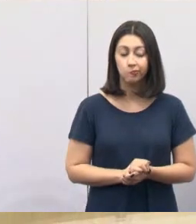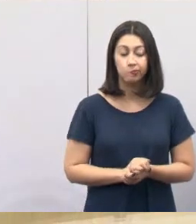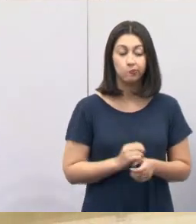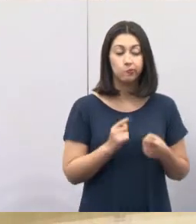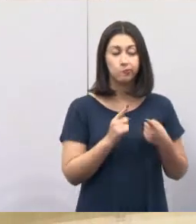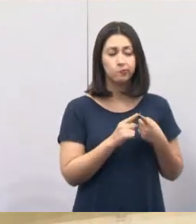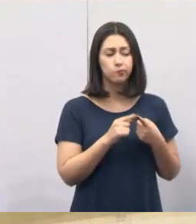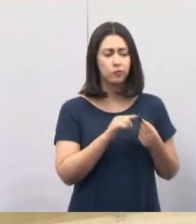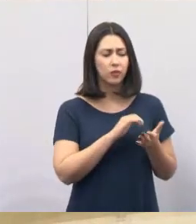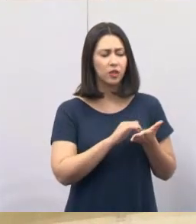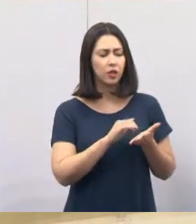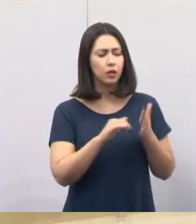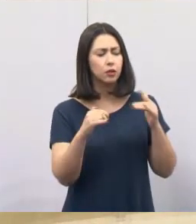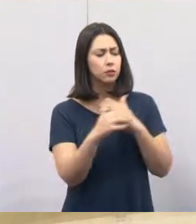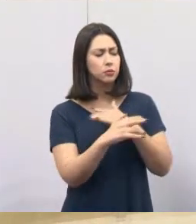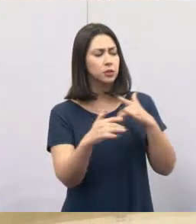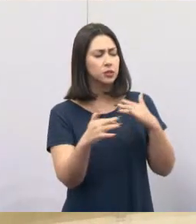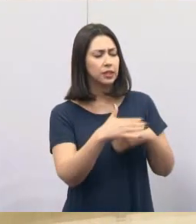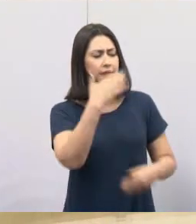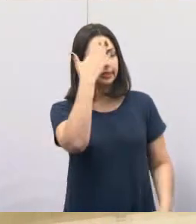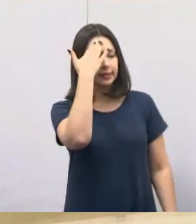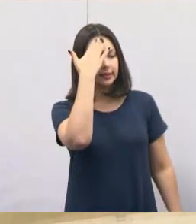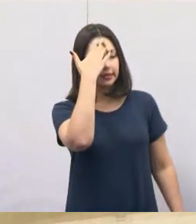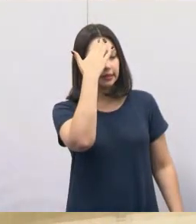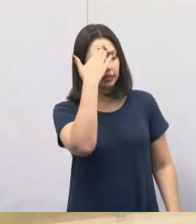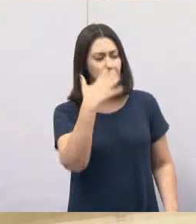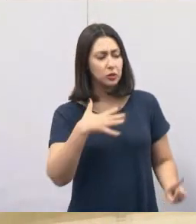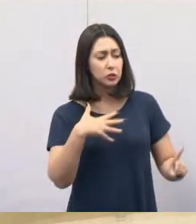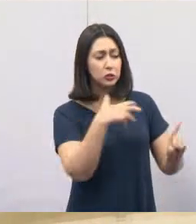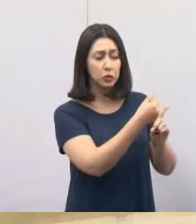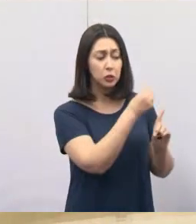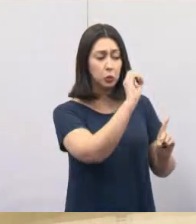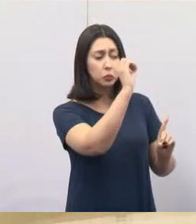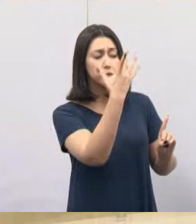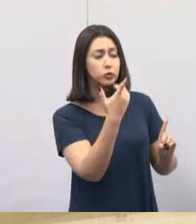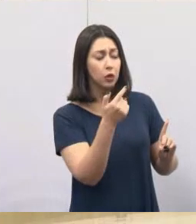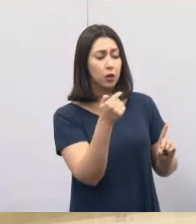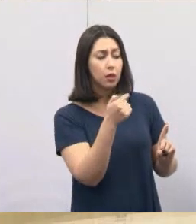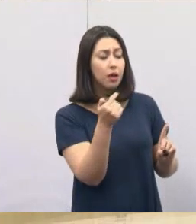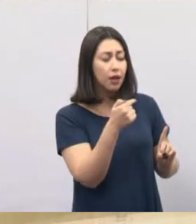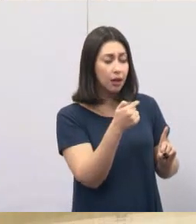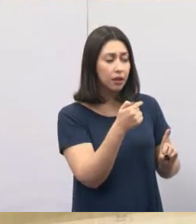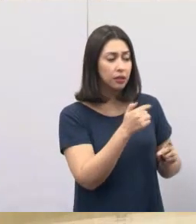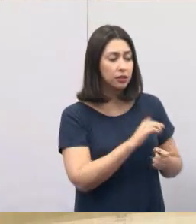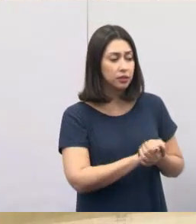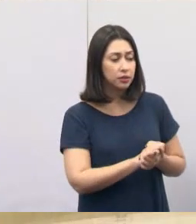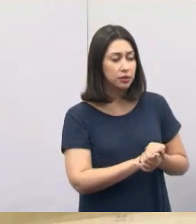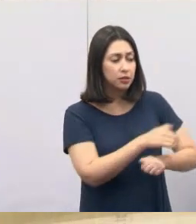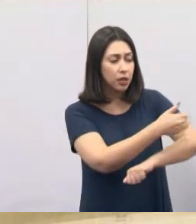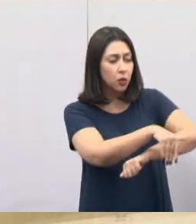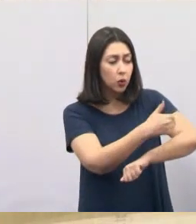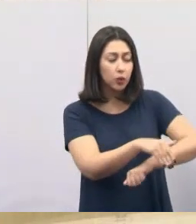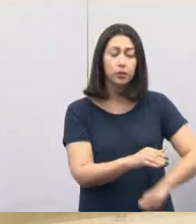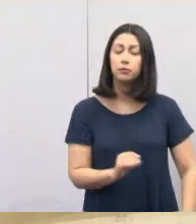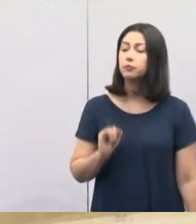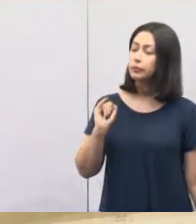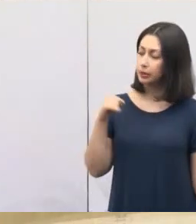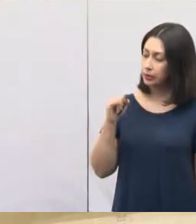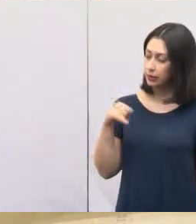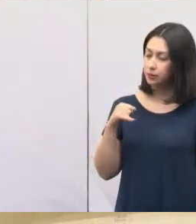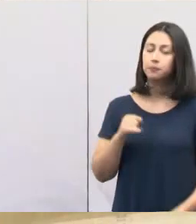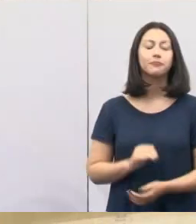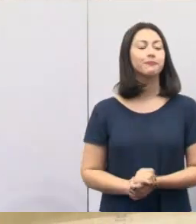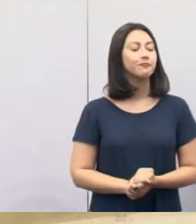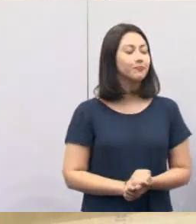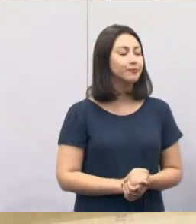1. A Secretaria de Mobilidade tem conhecimento do acidente que já vem ocorrendo nessa via? Sim.